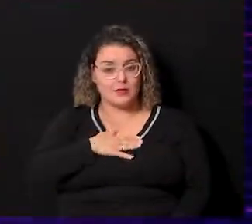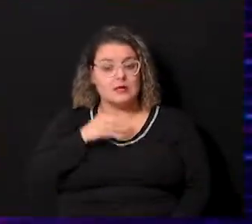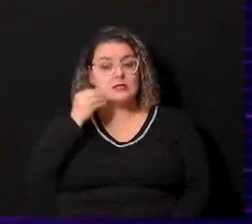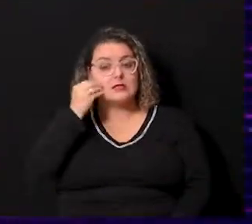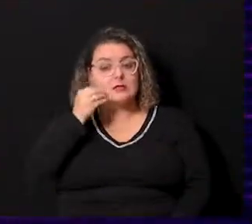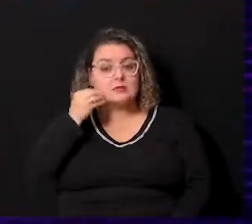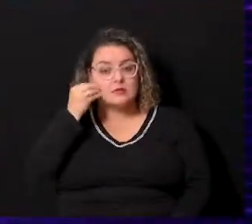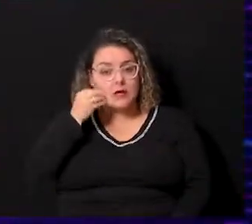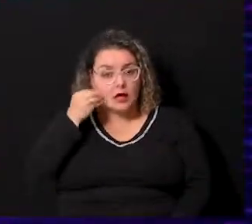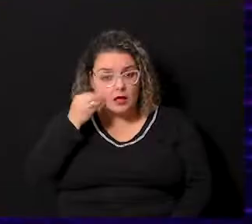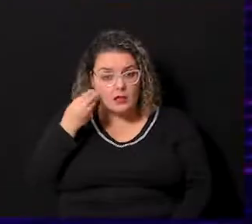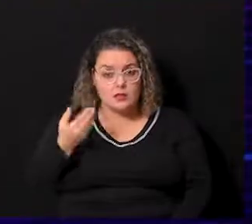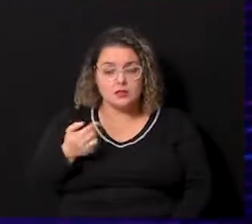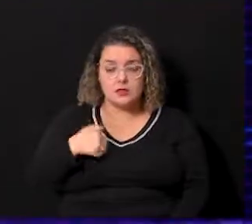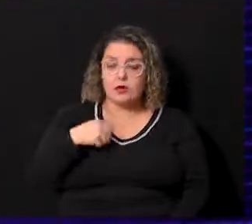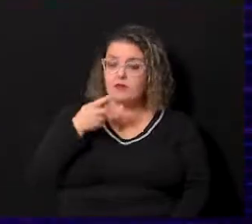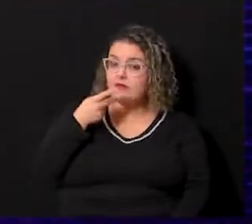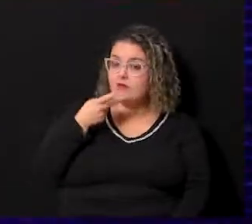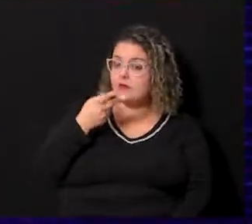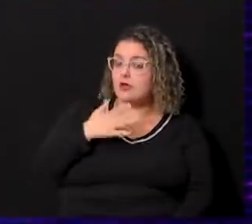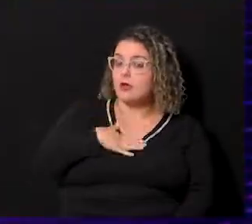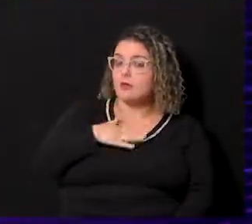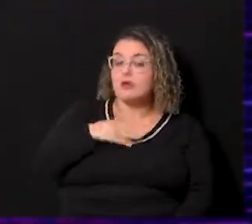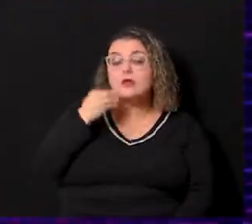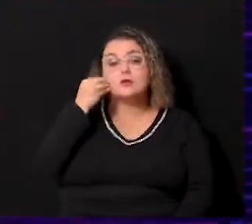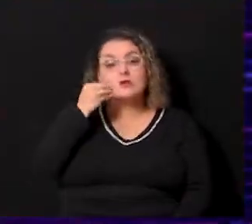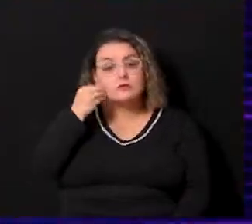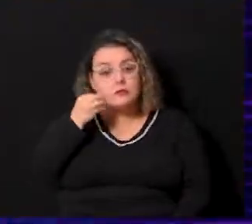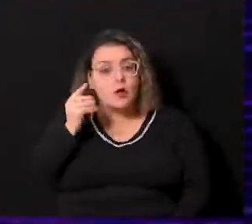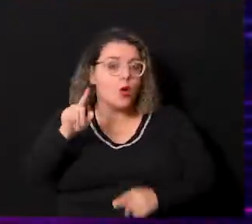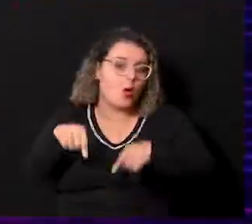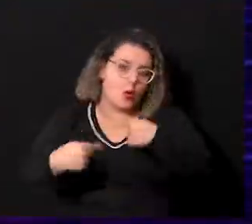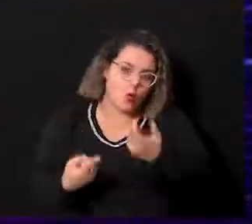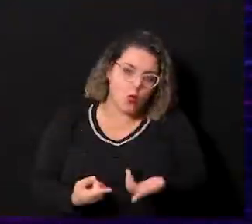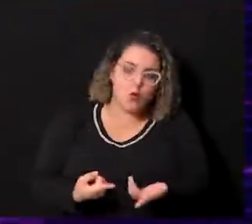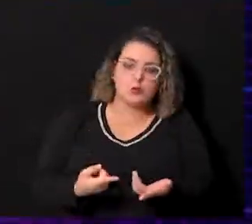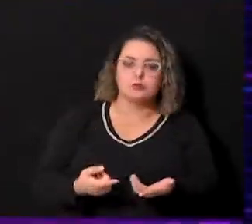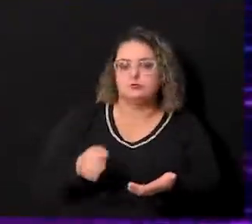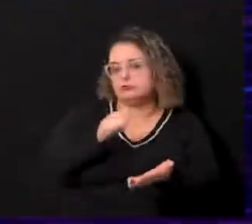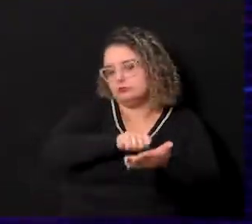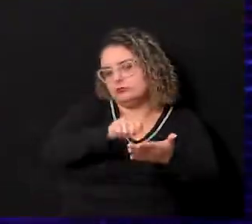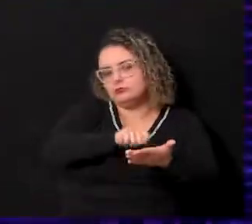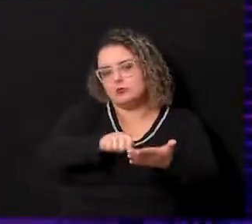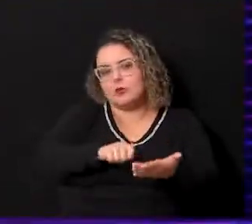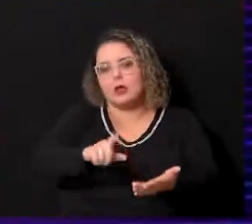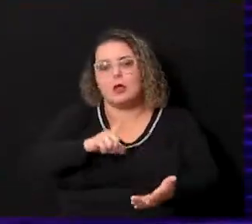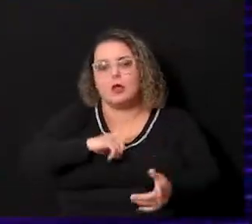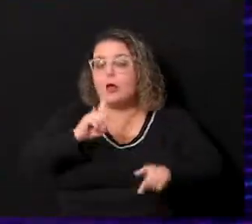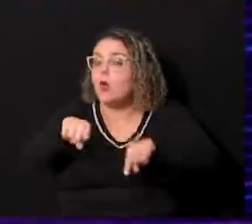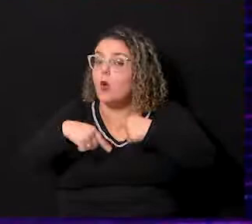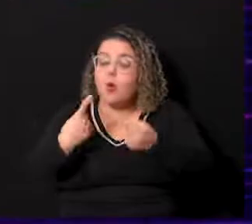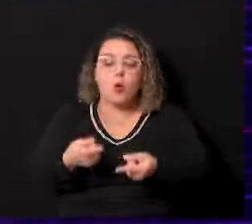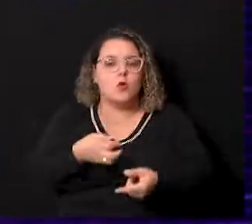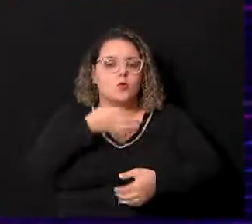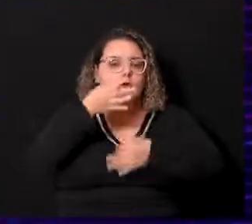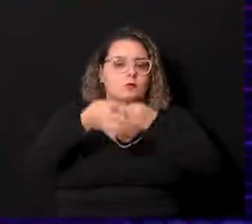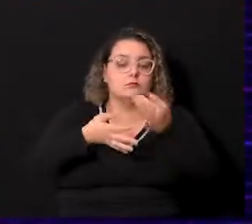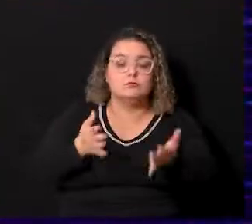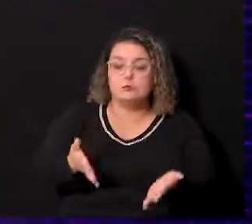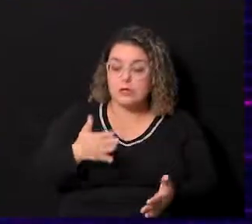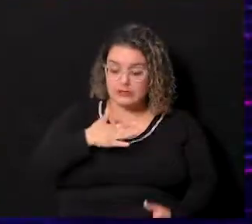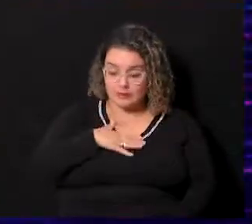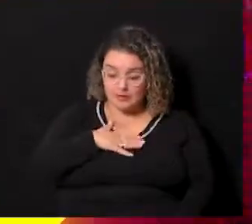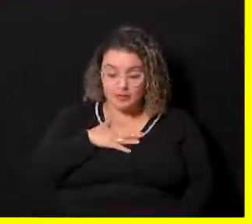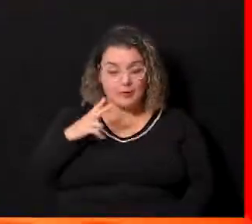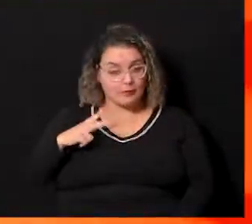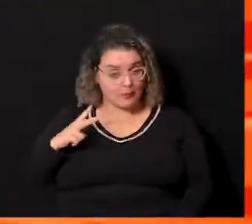Na minha experiência, eu estou te contando isso na minha experiência, pode ser que outros autores tenham outras opiniões,